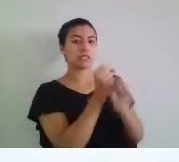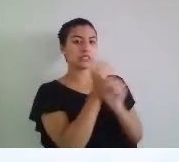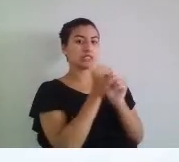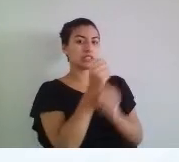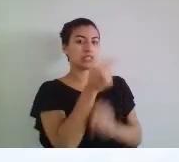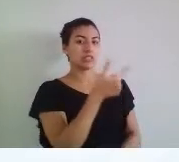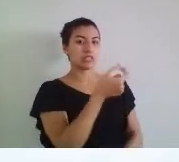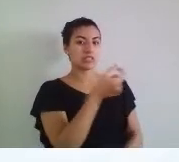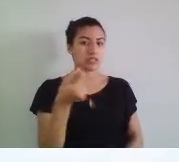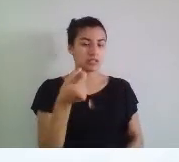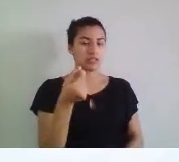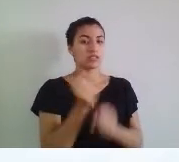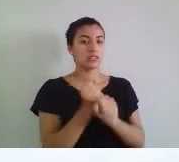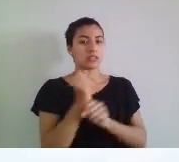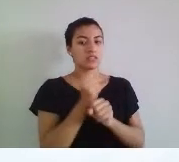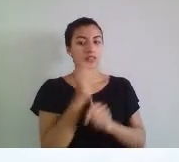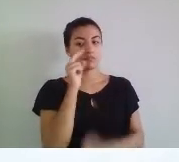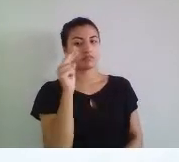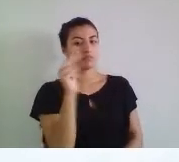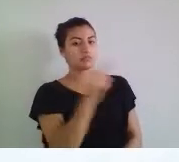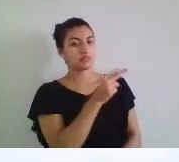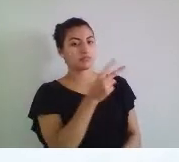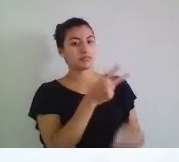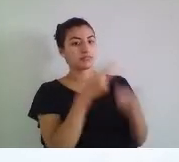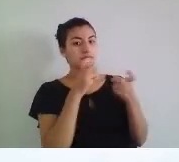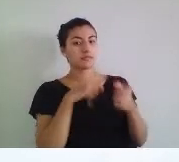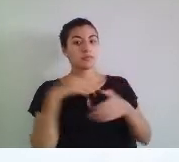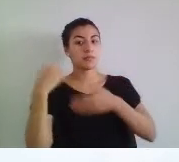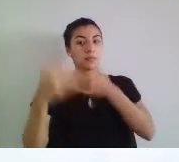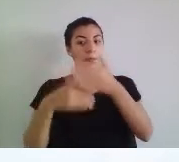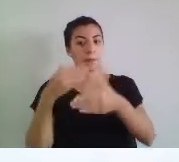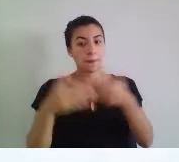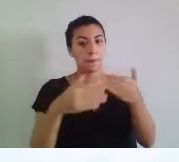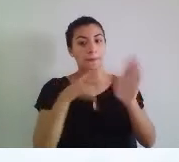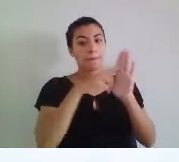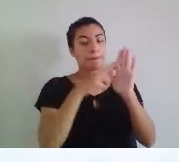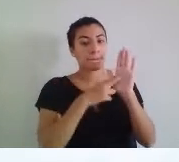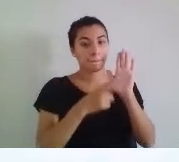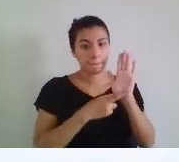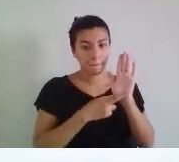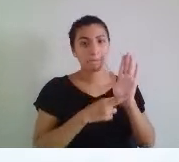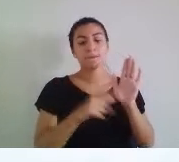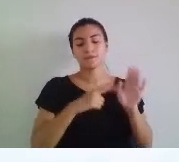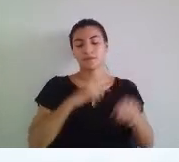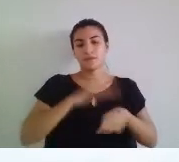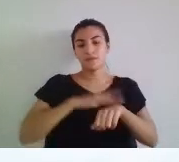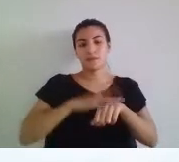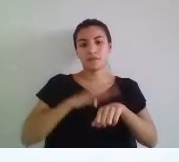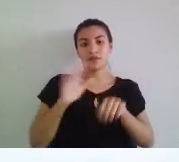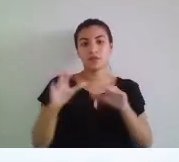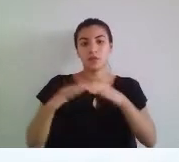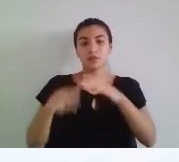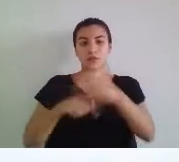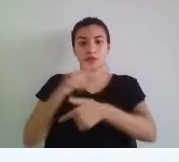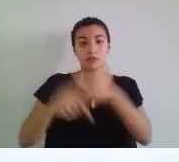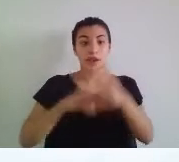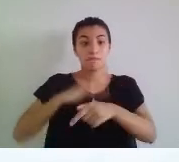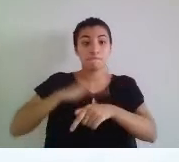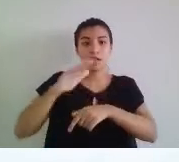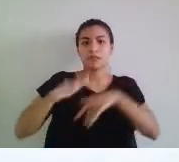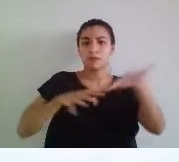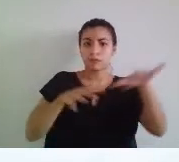200, 250 anos, a gente vê que a gente tem processos de regulamentação em momentos em que a classe trabalhadora está mais